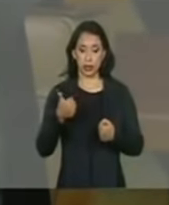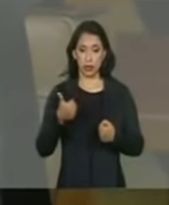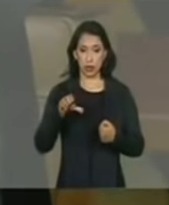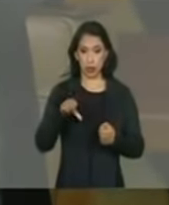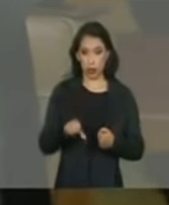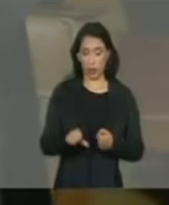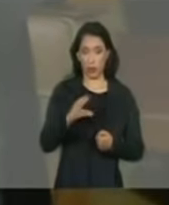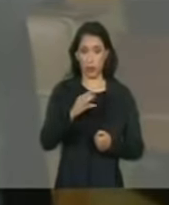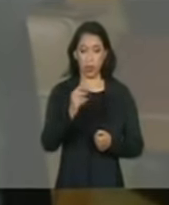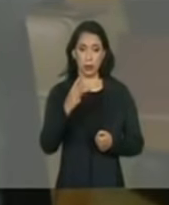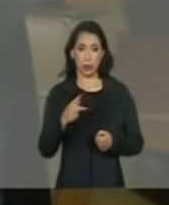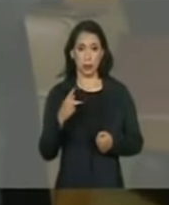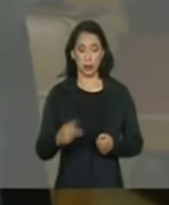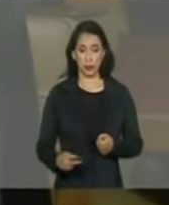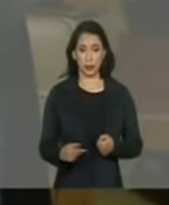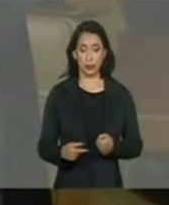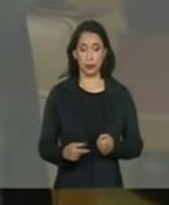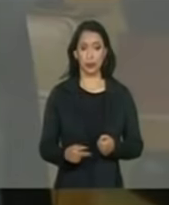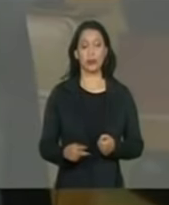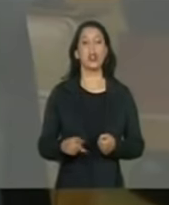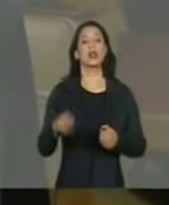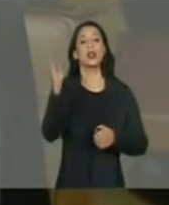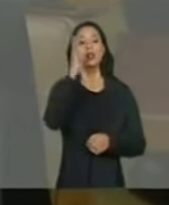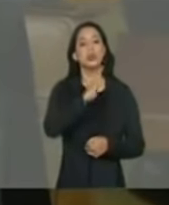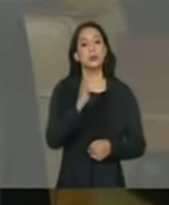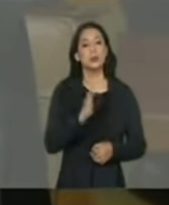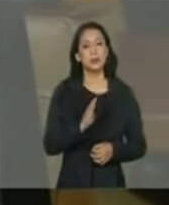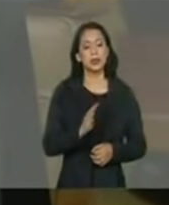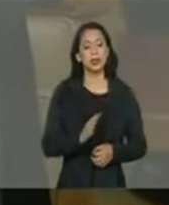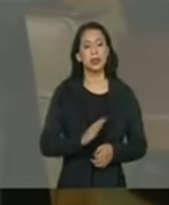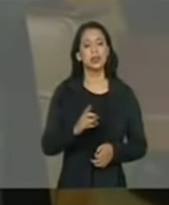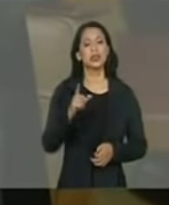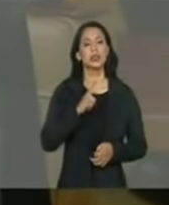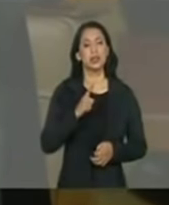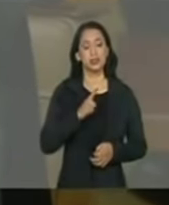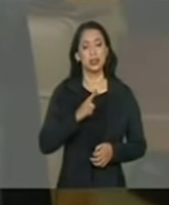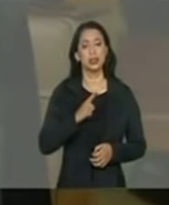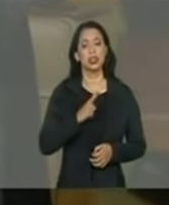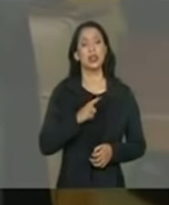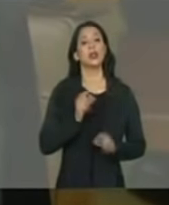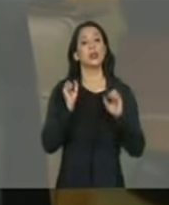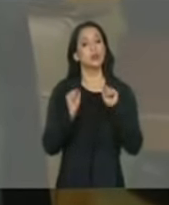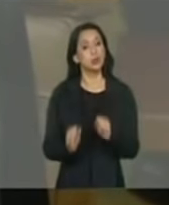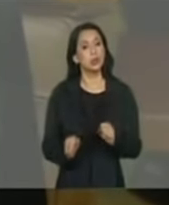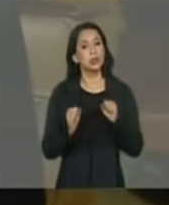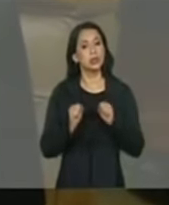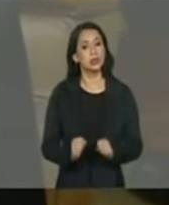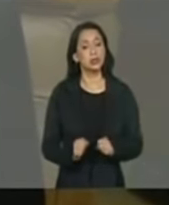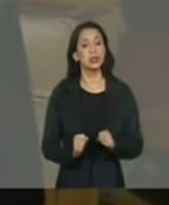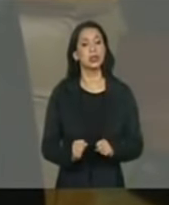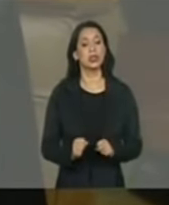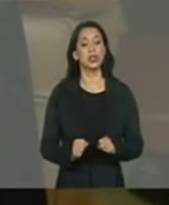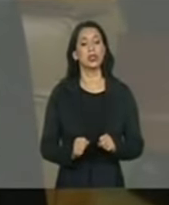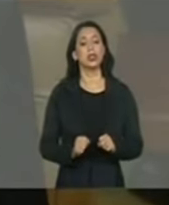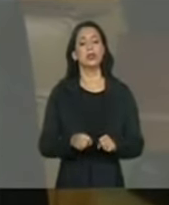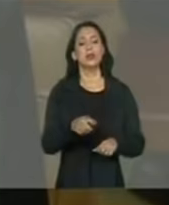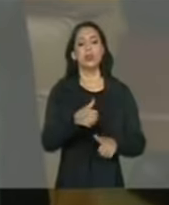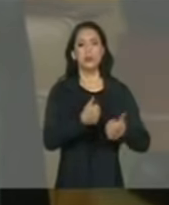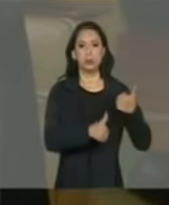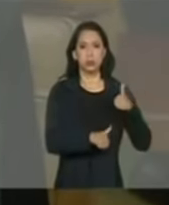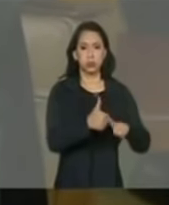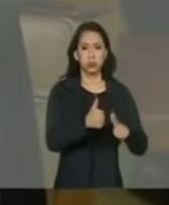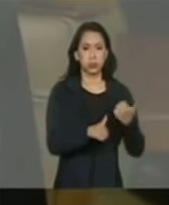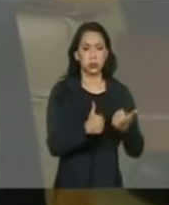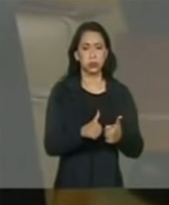assembléia constituinte brasileira embora ele fosse possível adotar critério diverso como